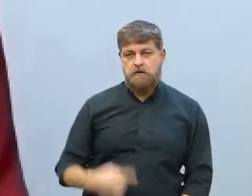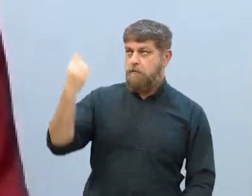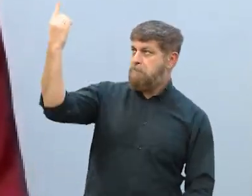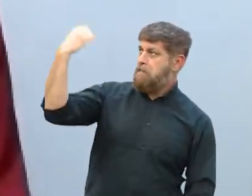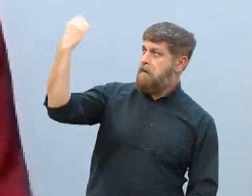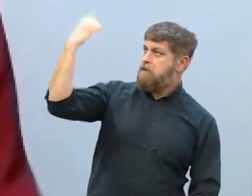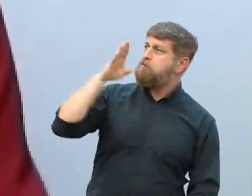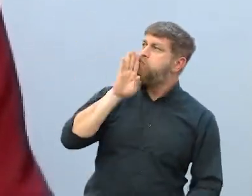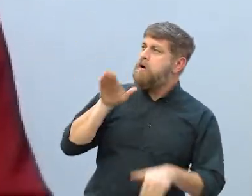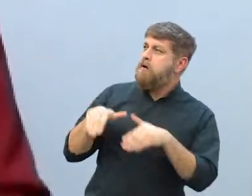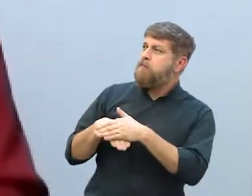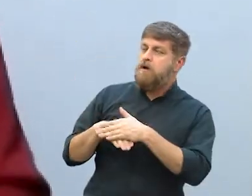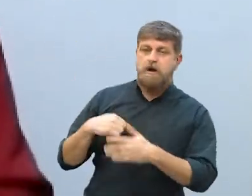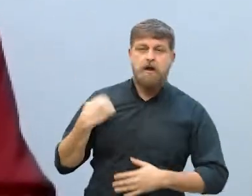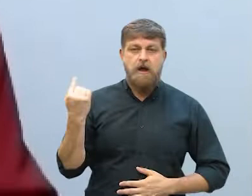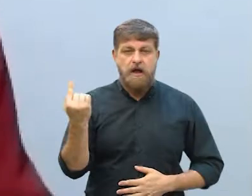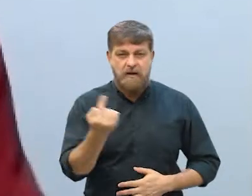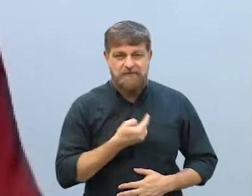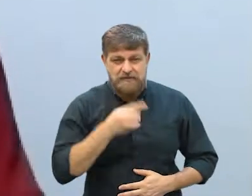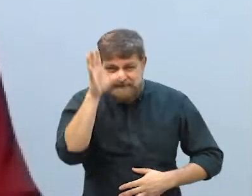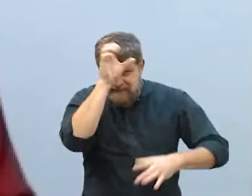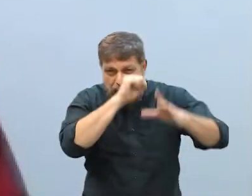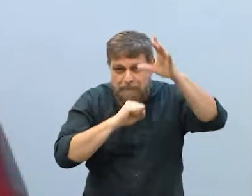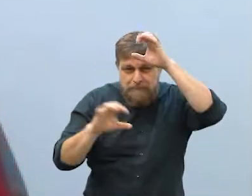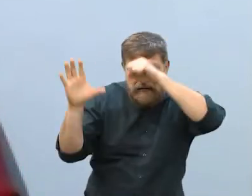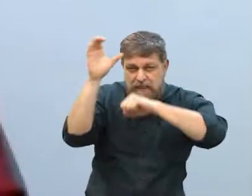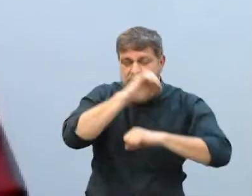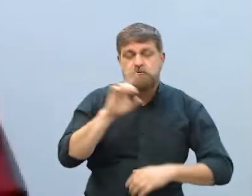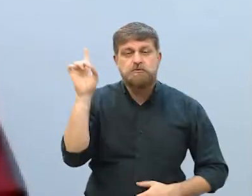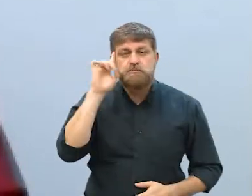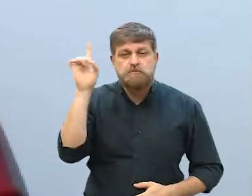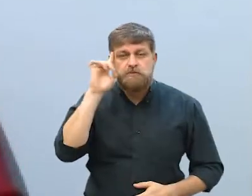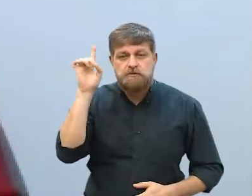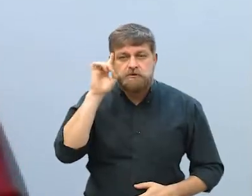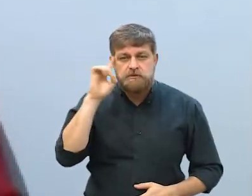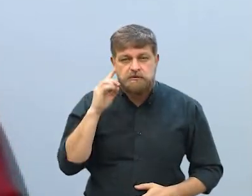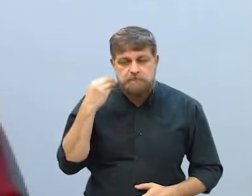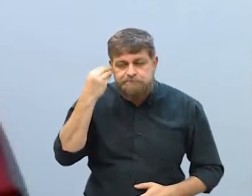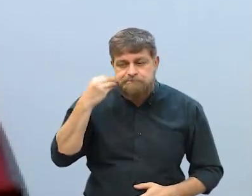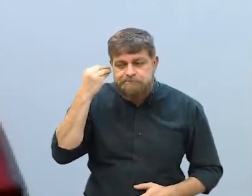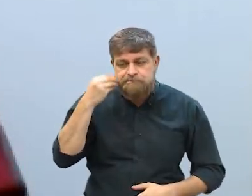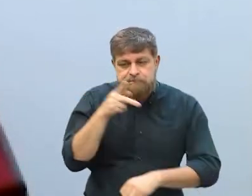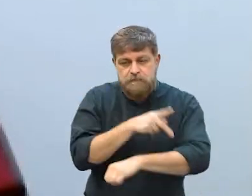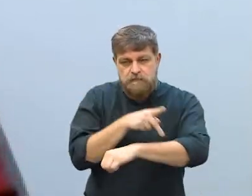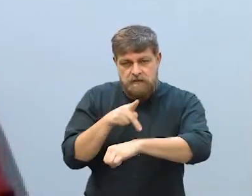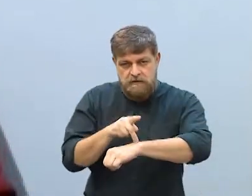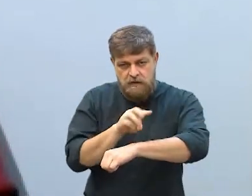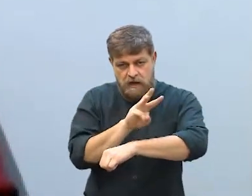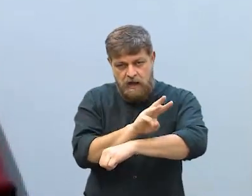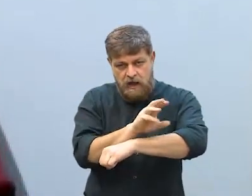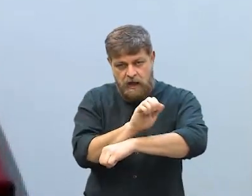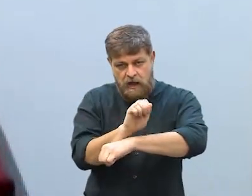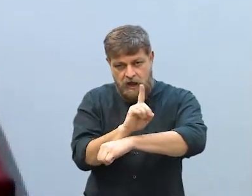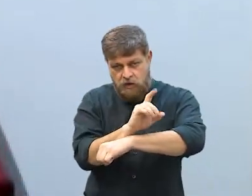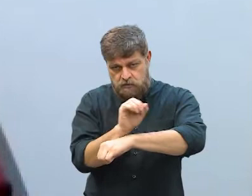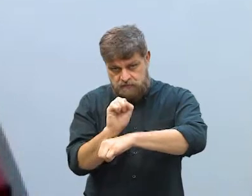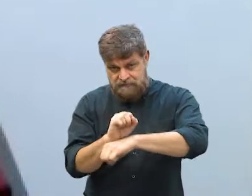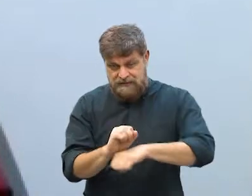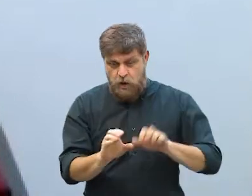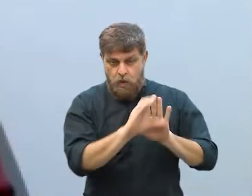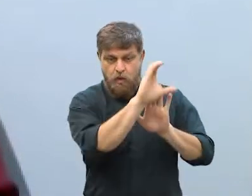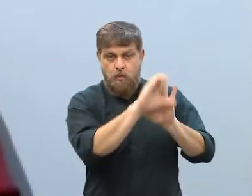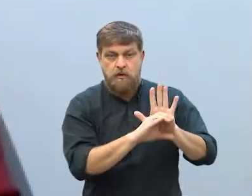cima, mas com tudo que nós aprendemos no dia a dia da pedagogia Waldorf. E aí o currículo deles é